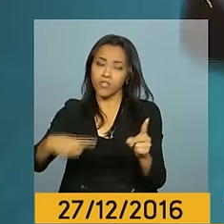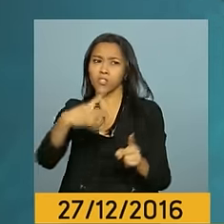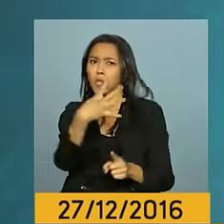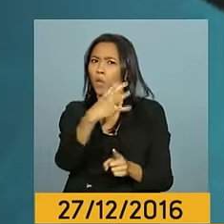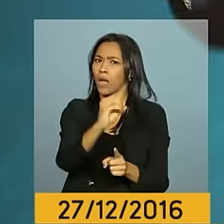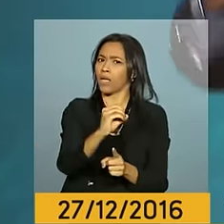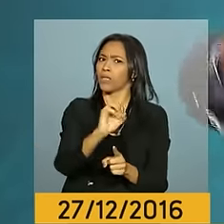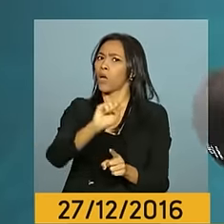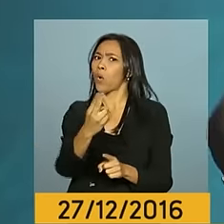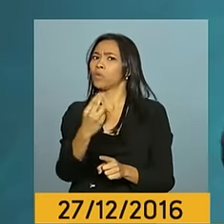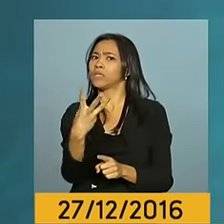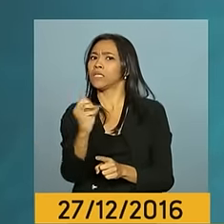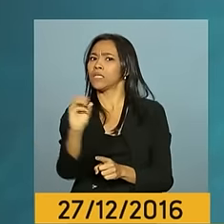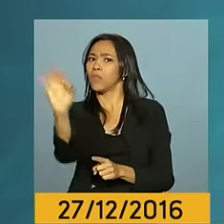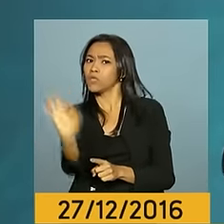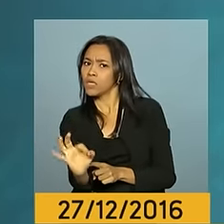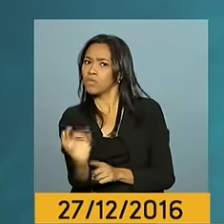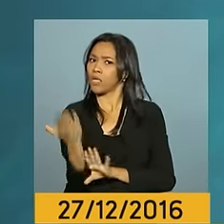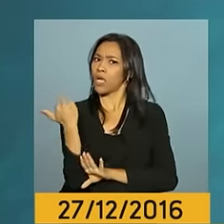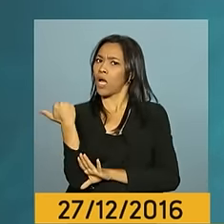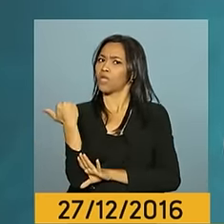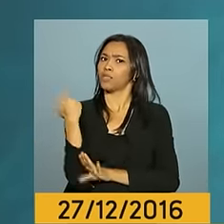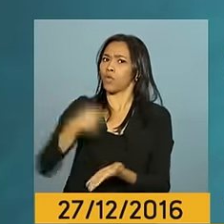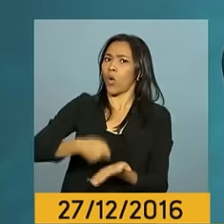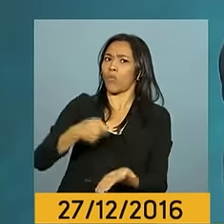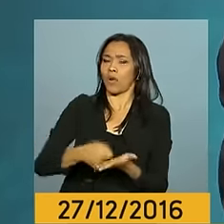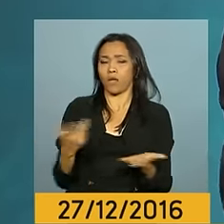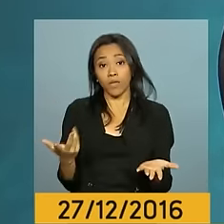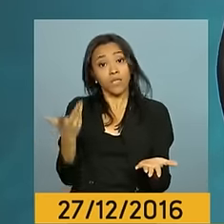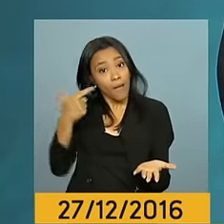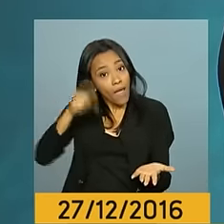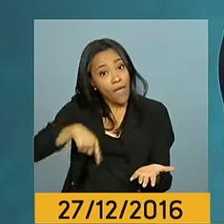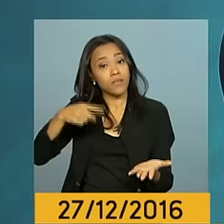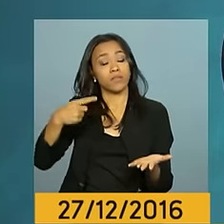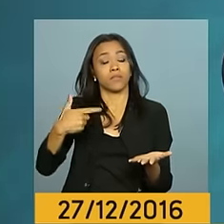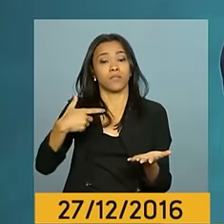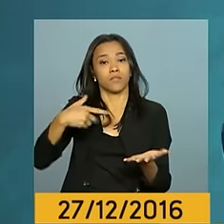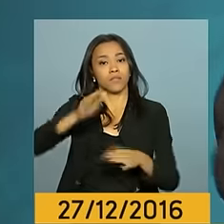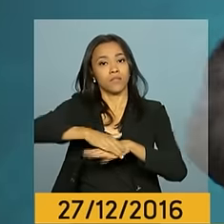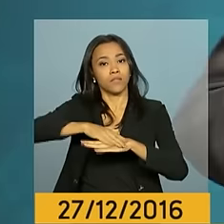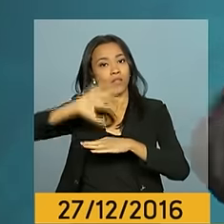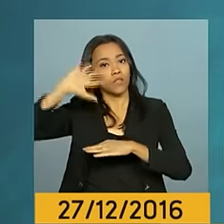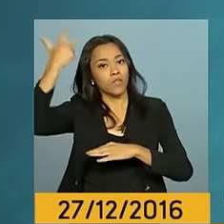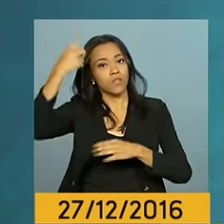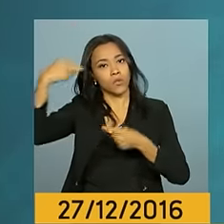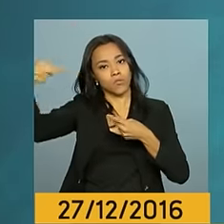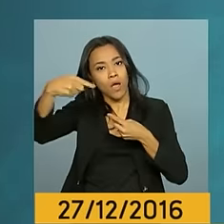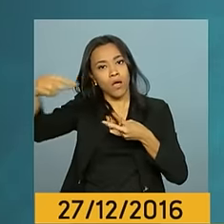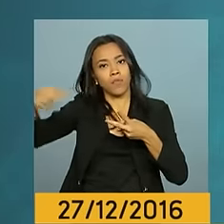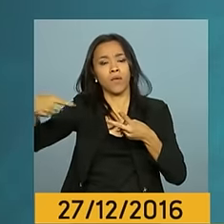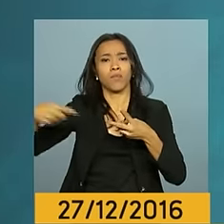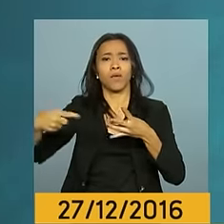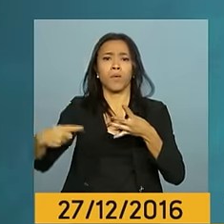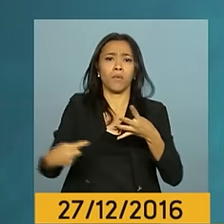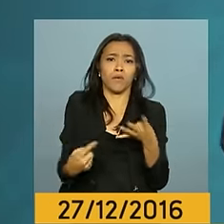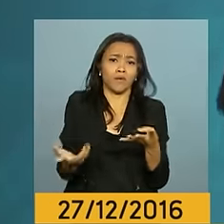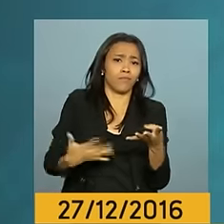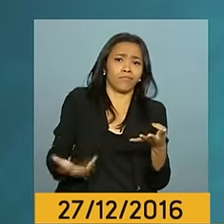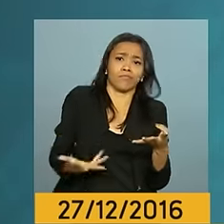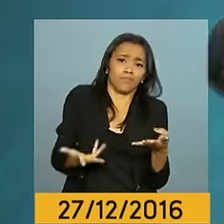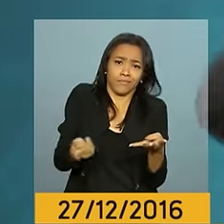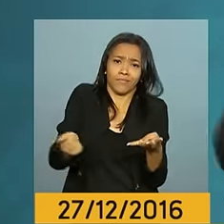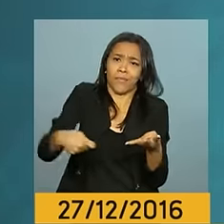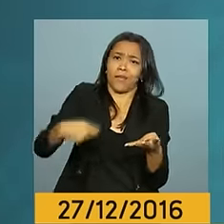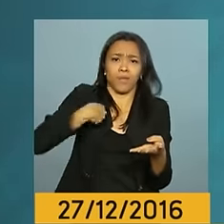ou 30% daquilo que se cobrava no passado são medidas triviais medidas que não custam absolutamente nada mas que